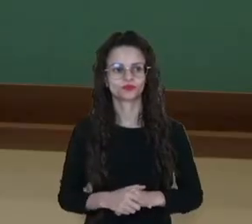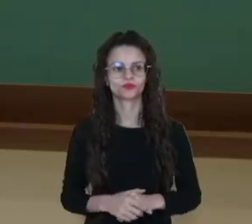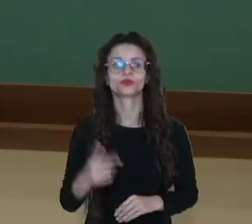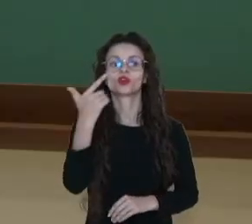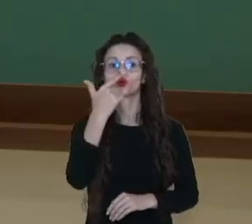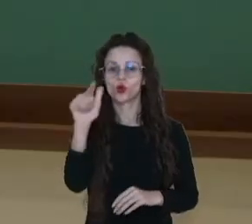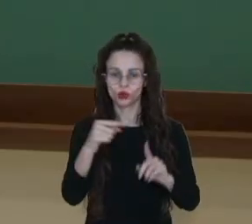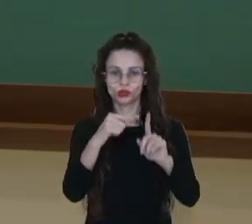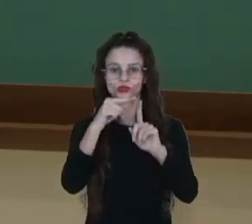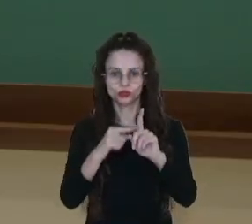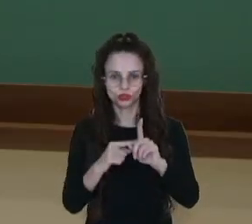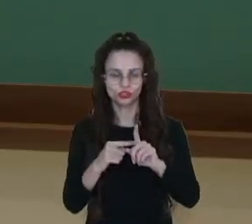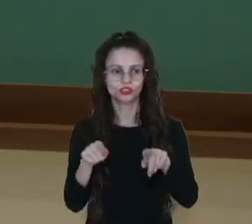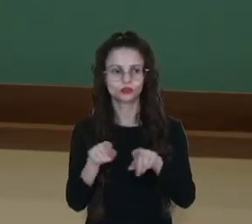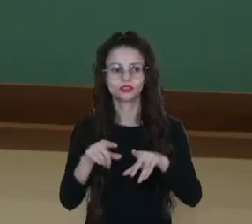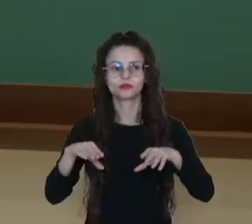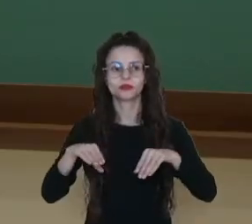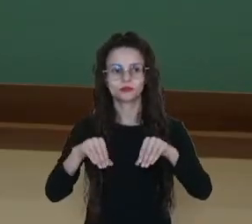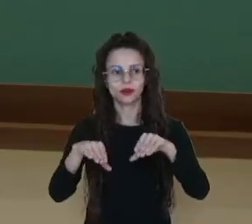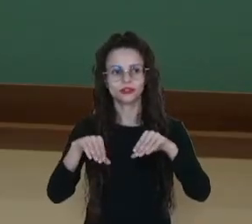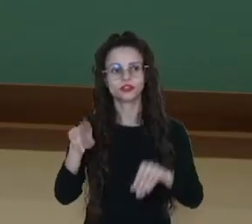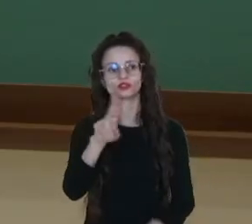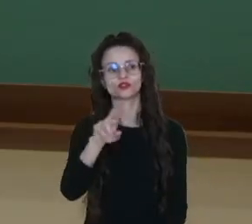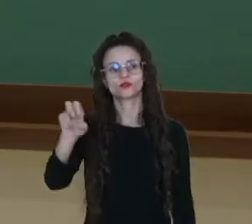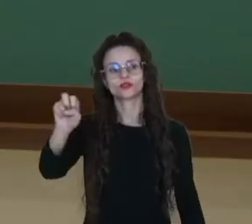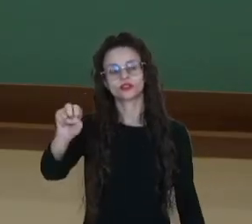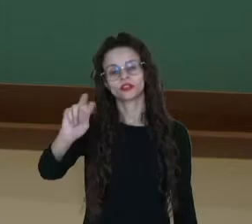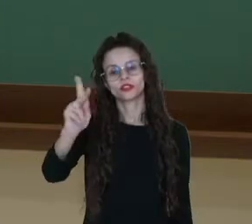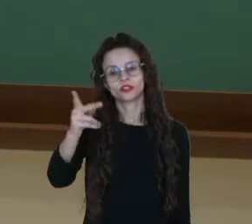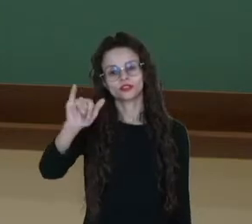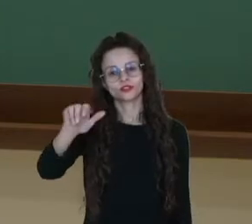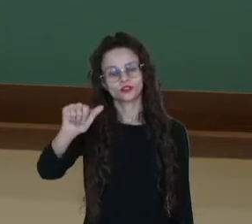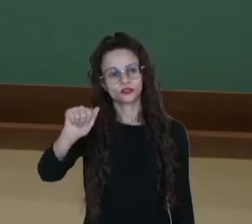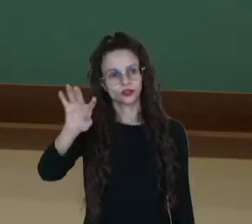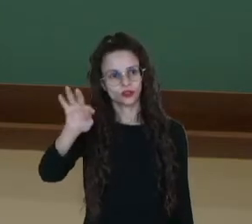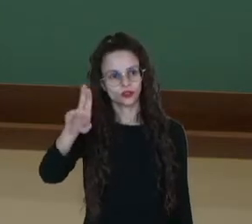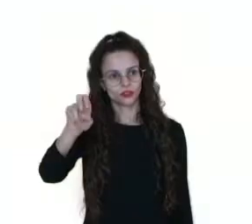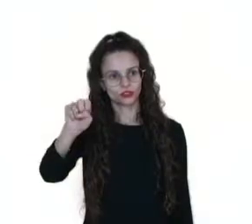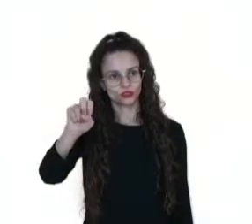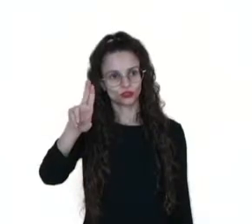Outro tipo, né, de massagem é o shiatsu, que é a